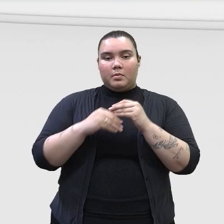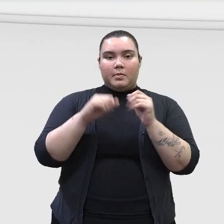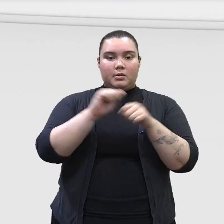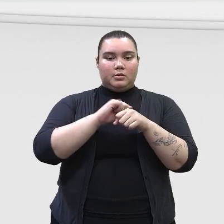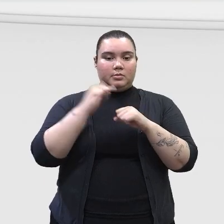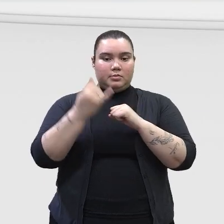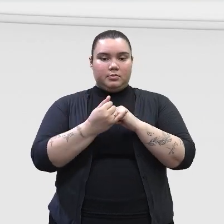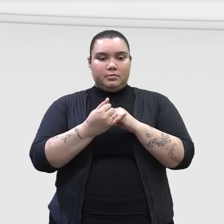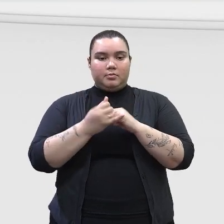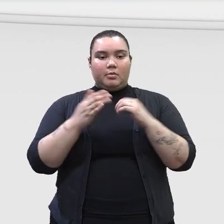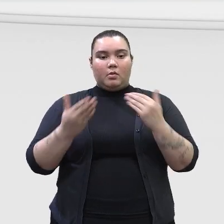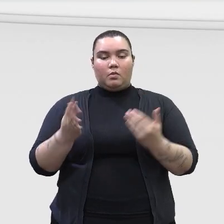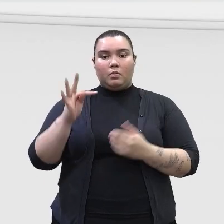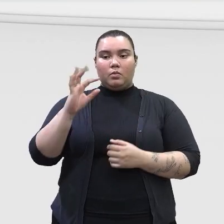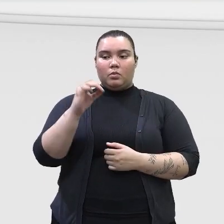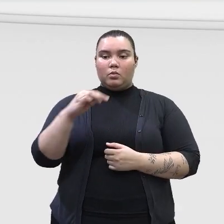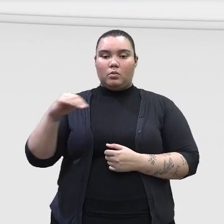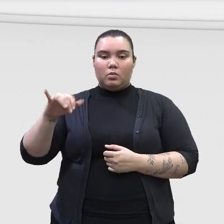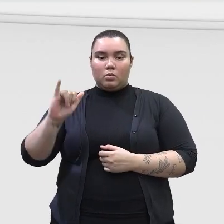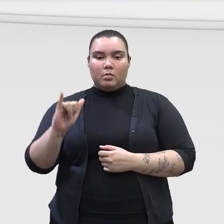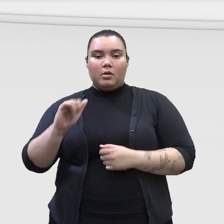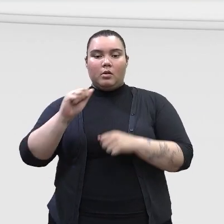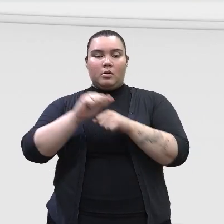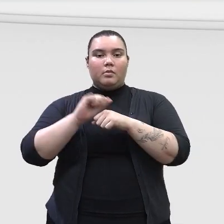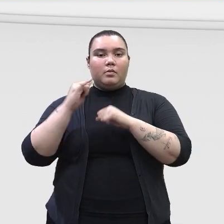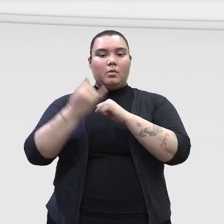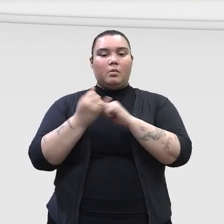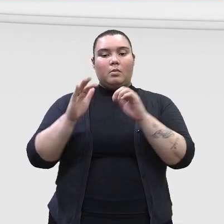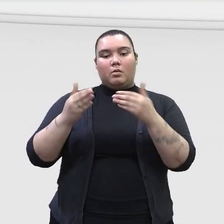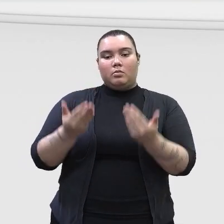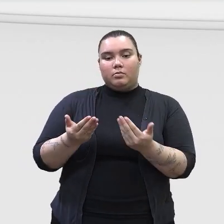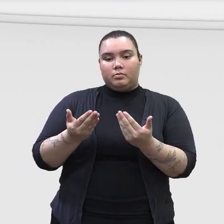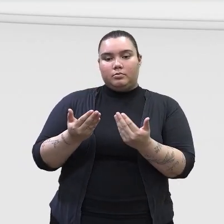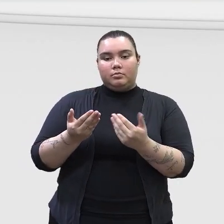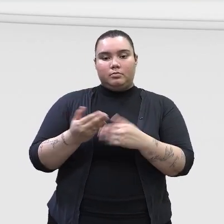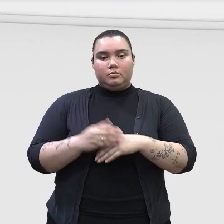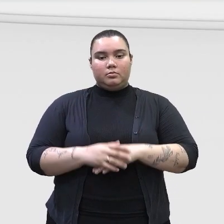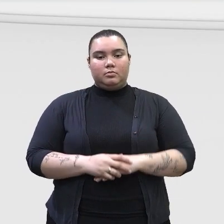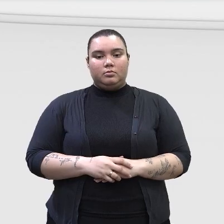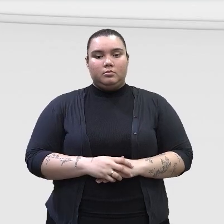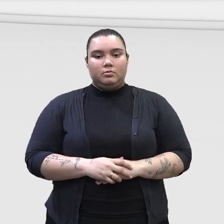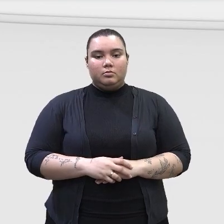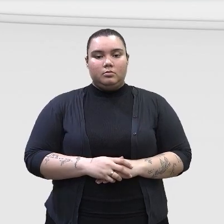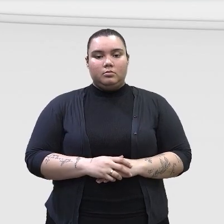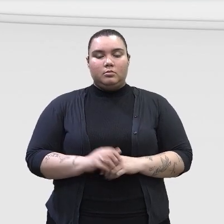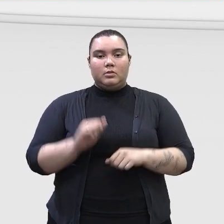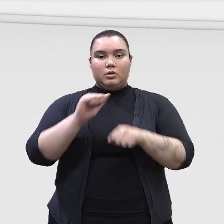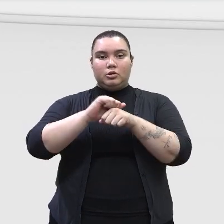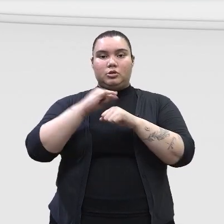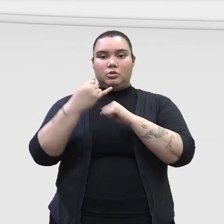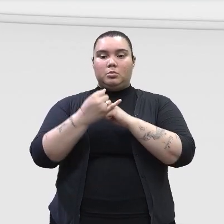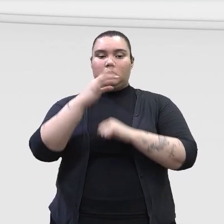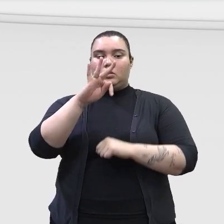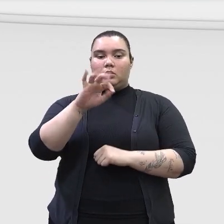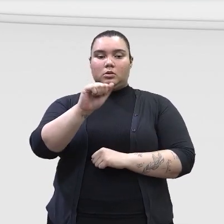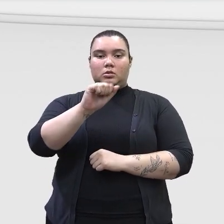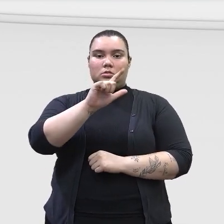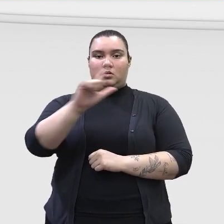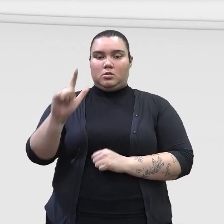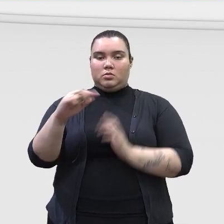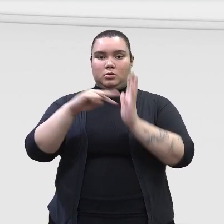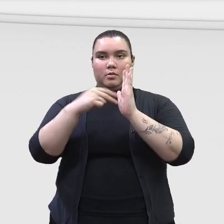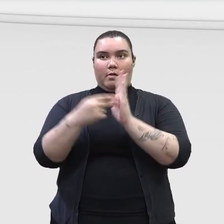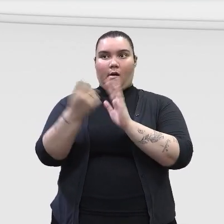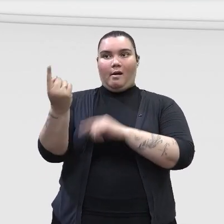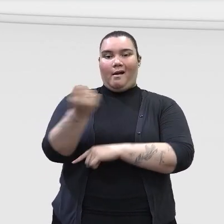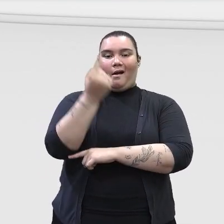caso do Tommy, a palavra veio de que adjetivo? Do adjetivo tall, que é alto. Então, se é alto